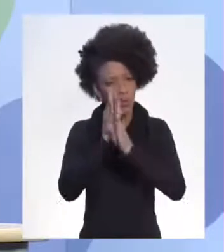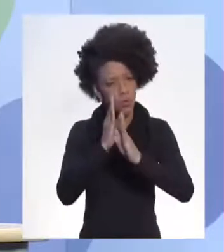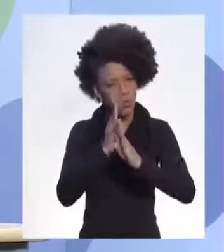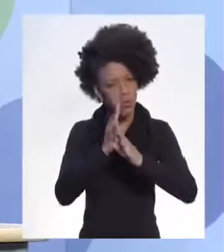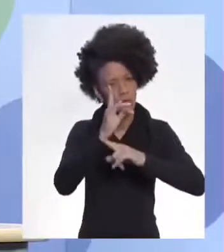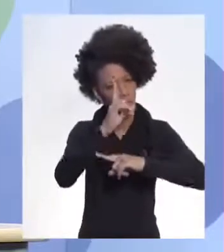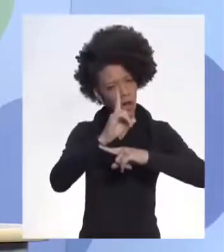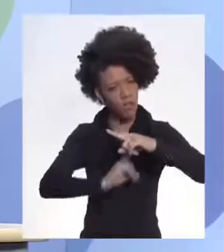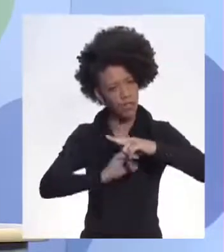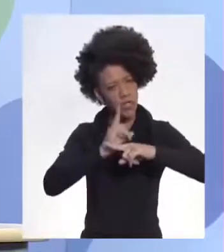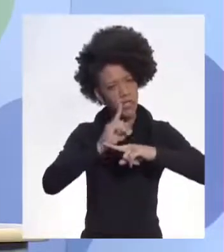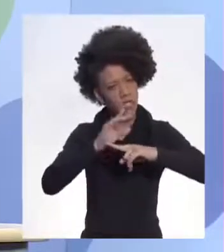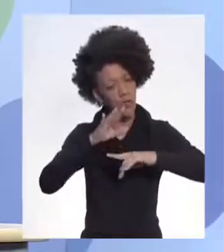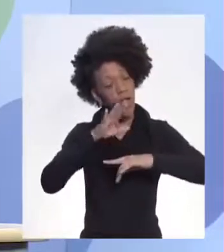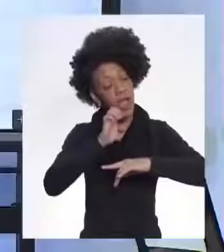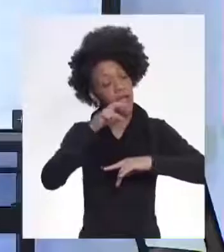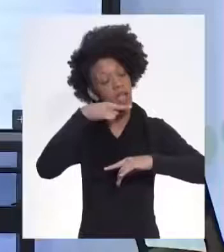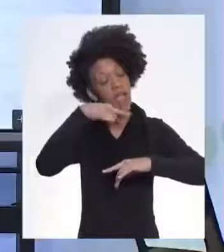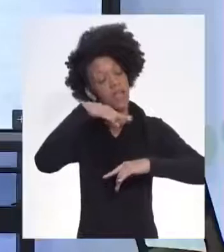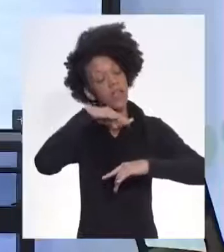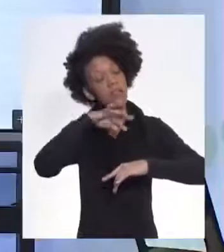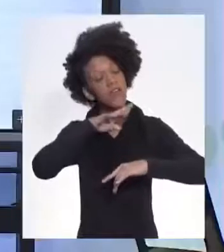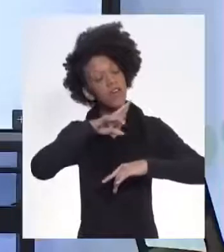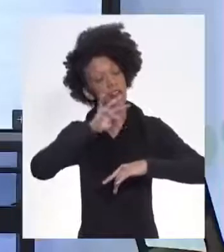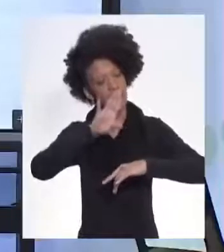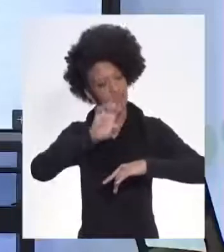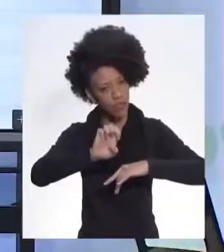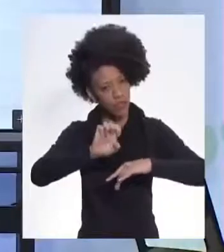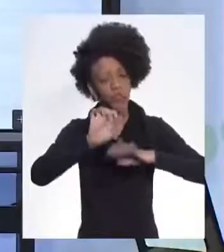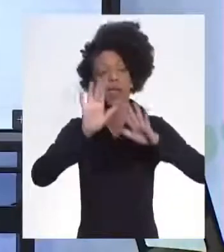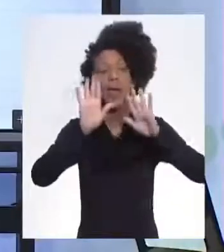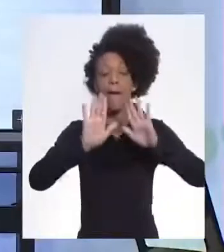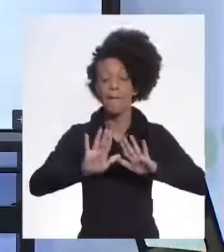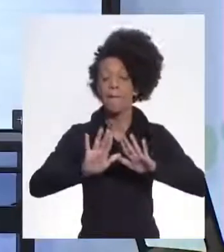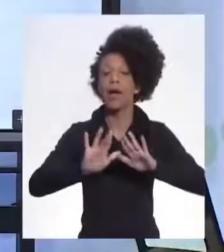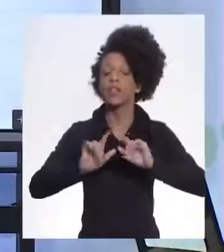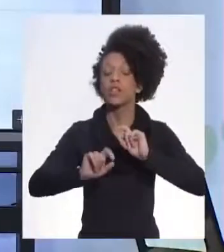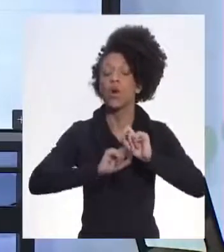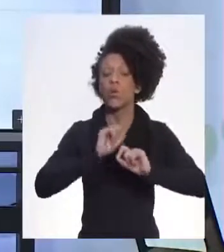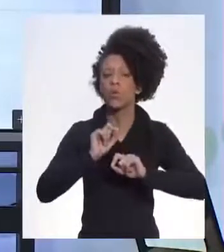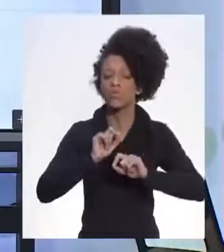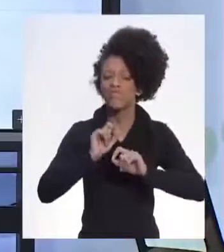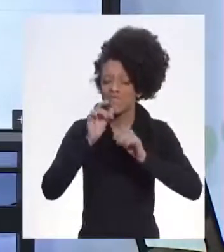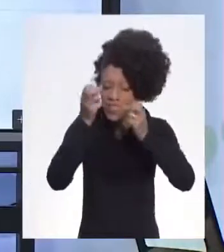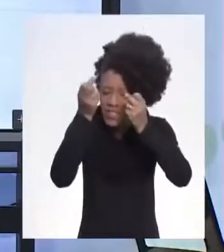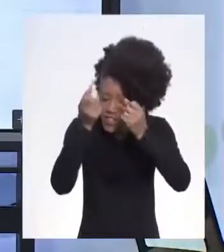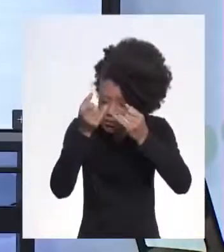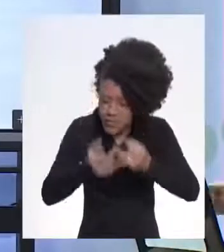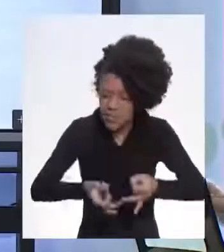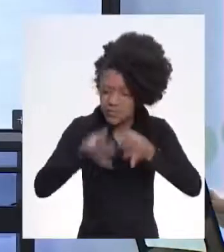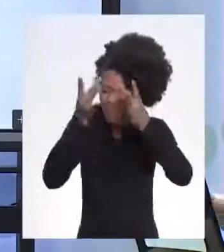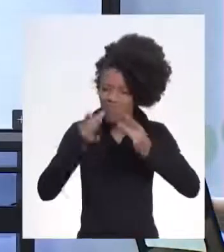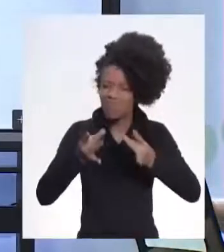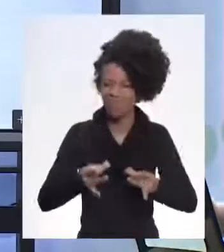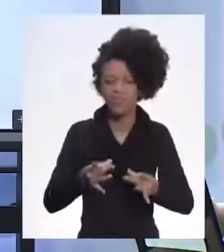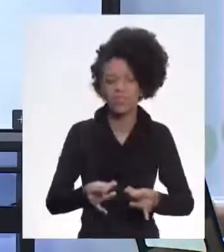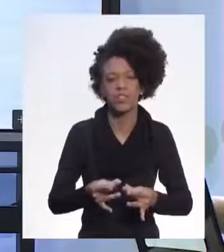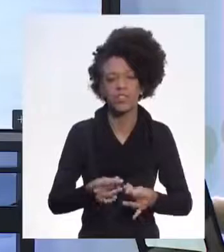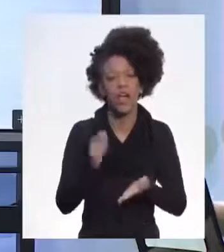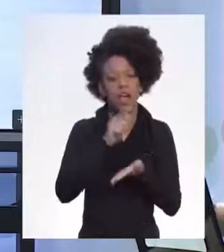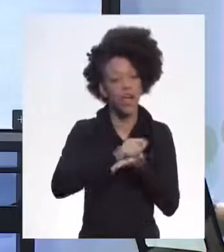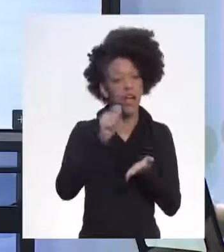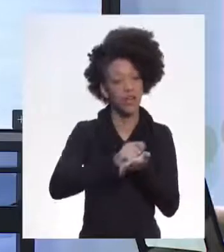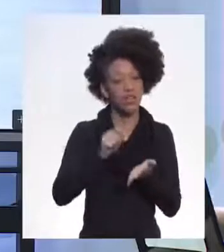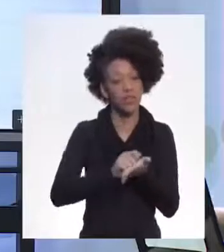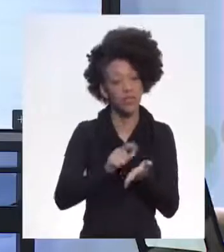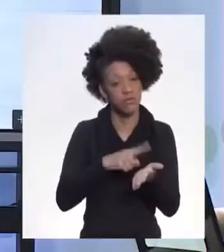fração equivalente. Isso mesmo. E o que eu gostaria de frisar muito, colocar aí, que vocês colocassem, anotem no